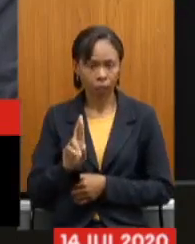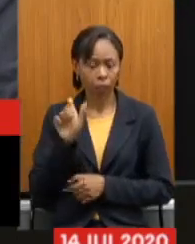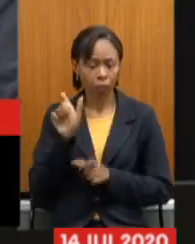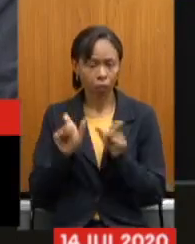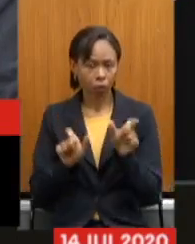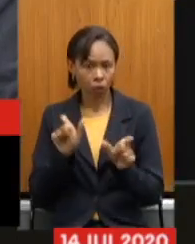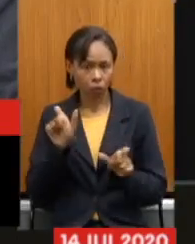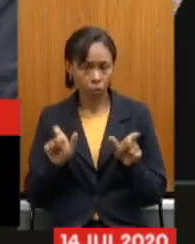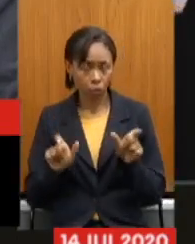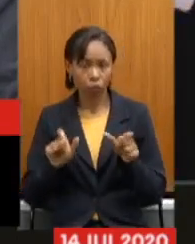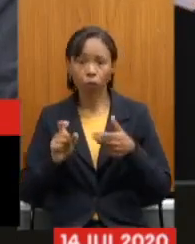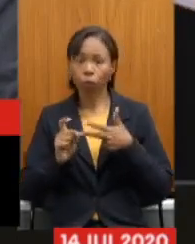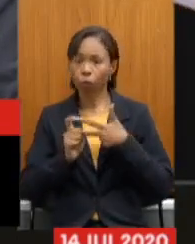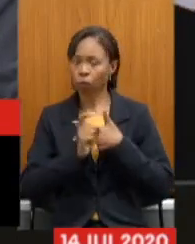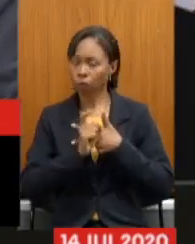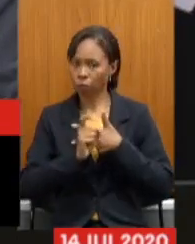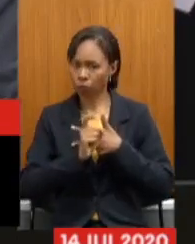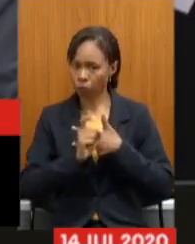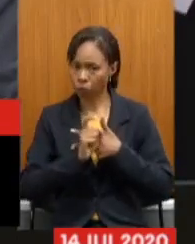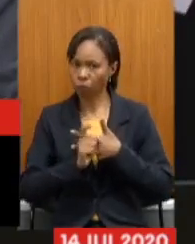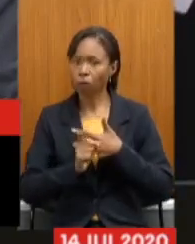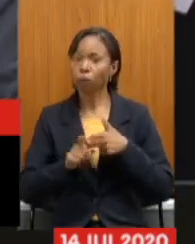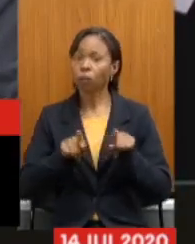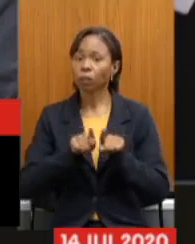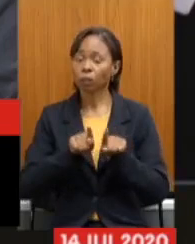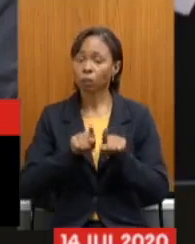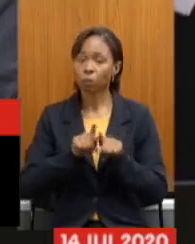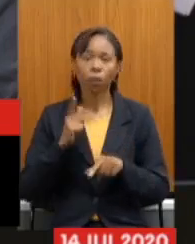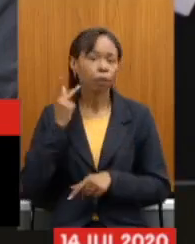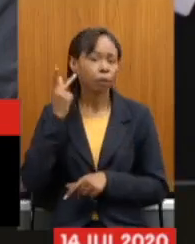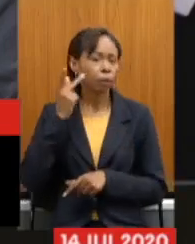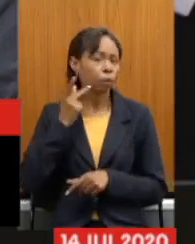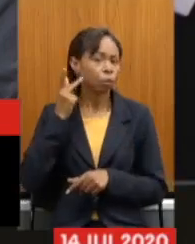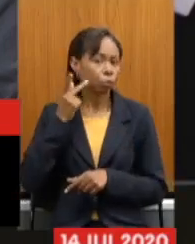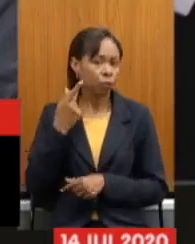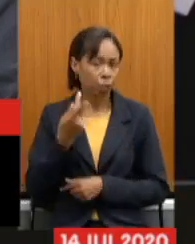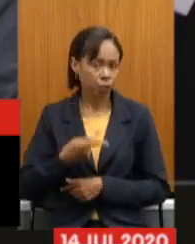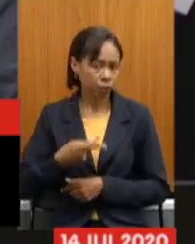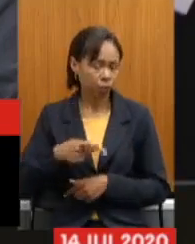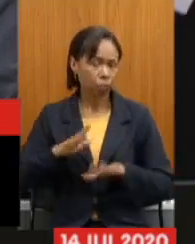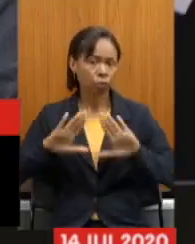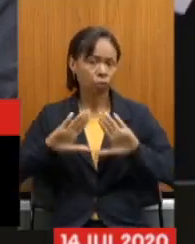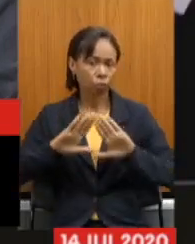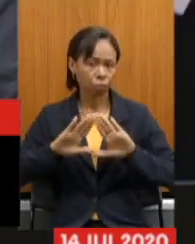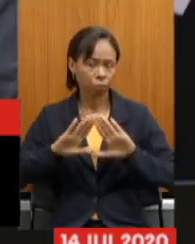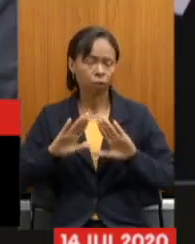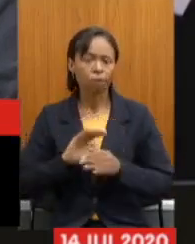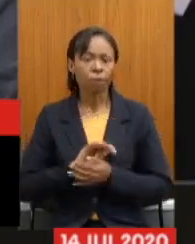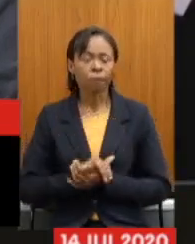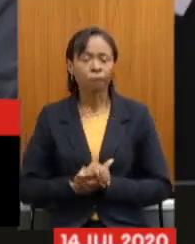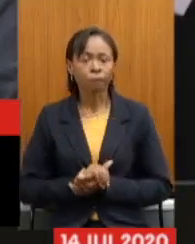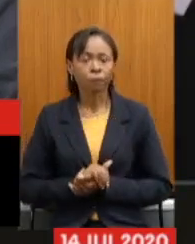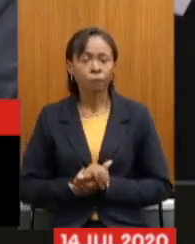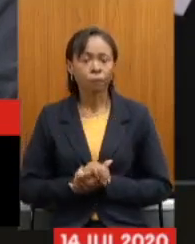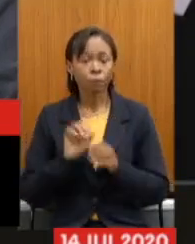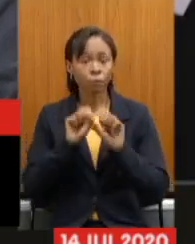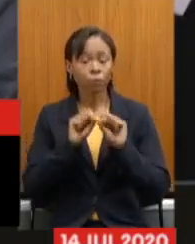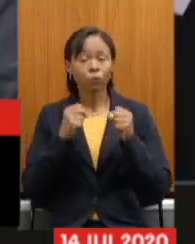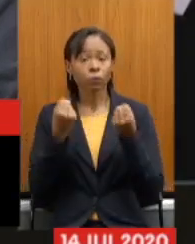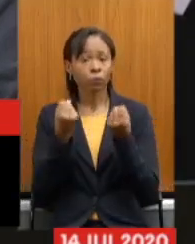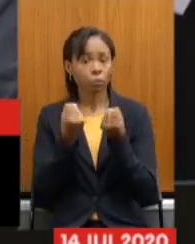do Poder Executivo e dos parlamentares desta Casa. O seminário está